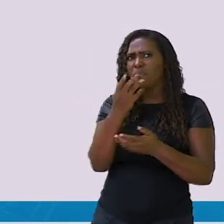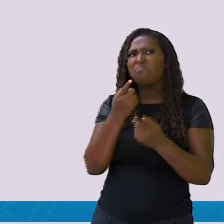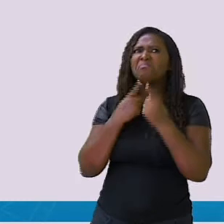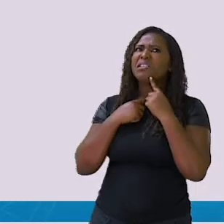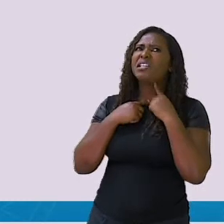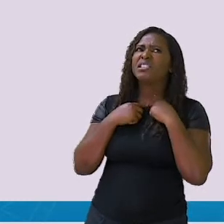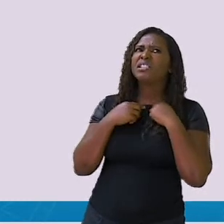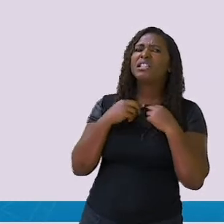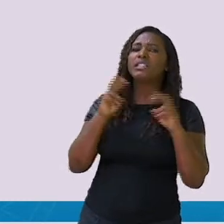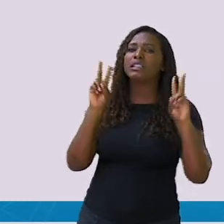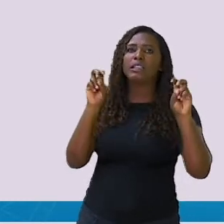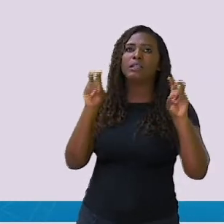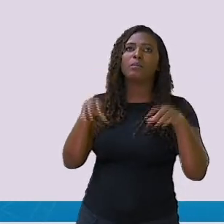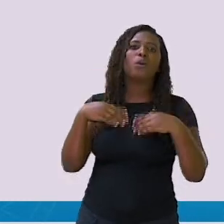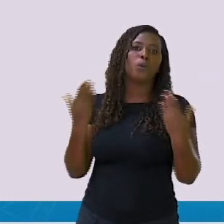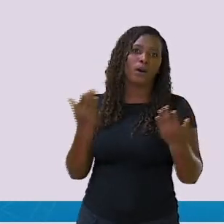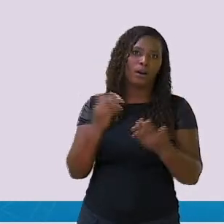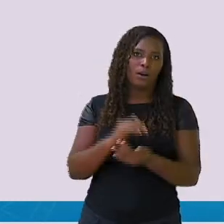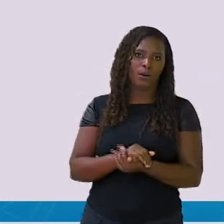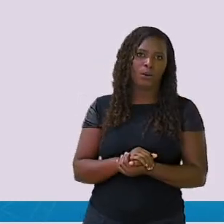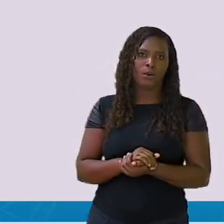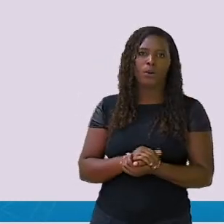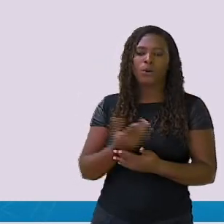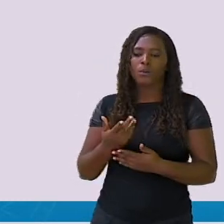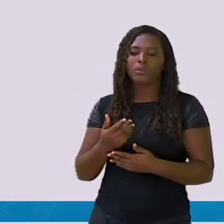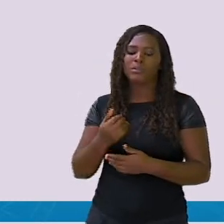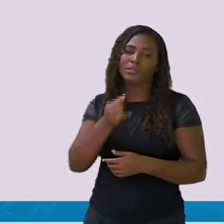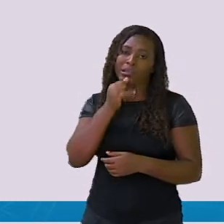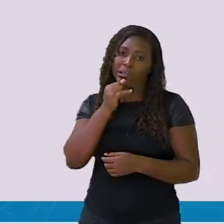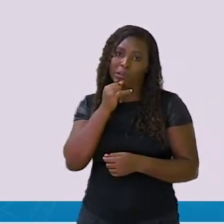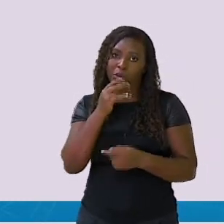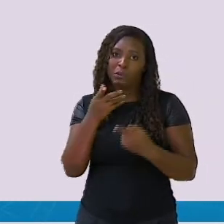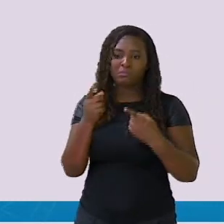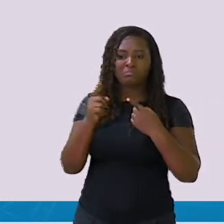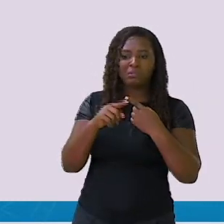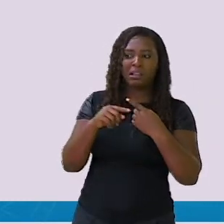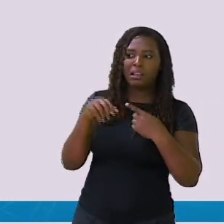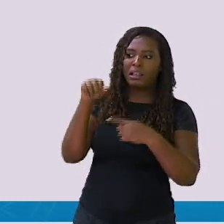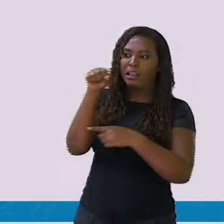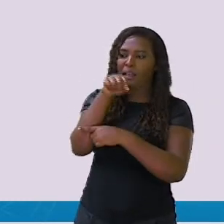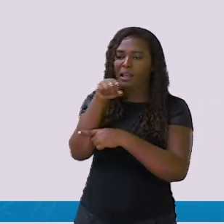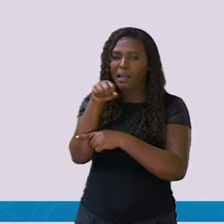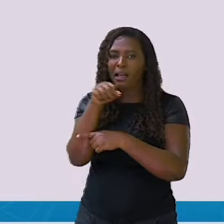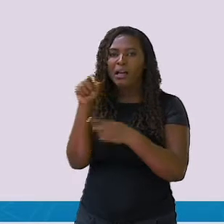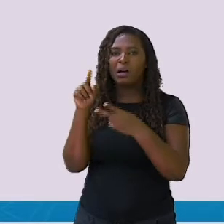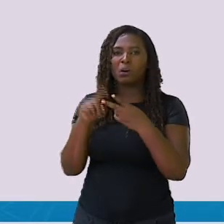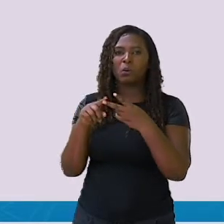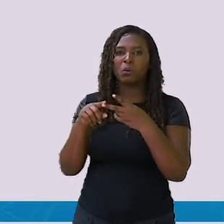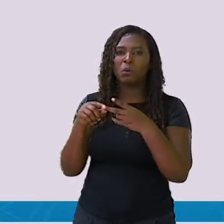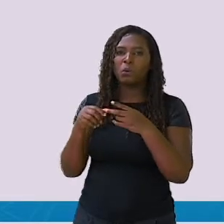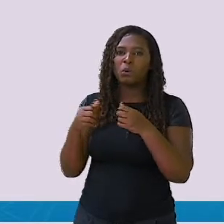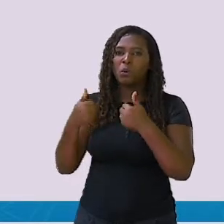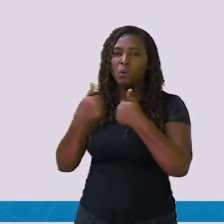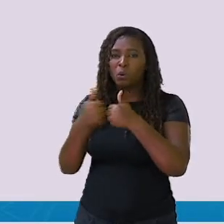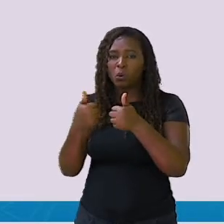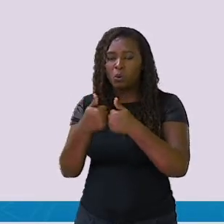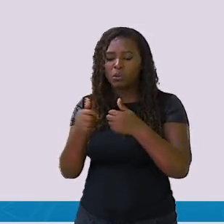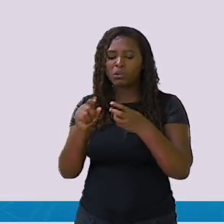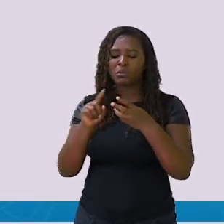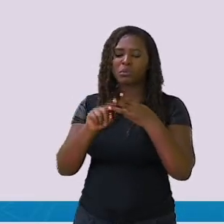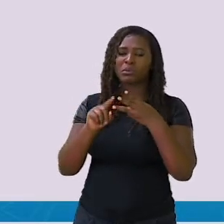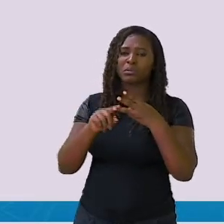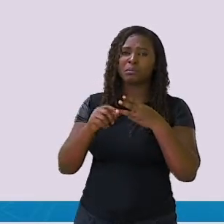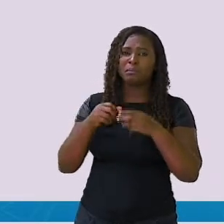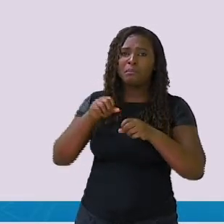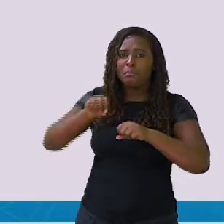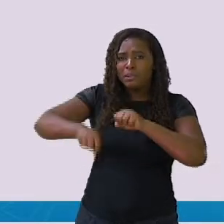falar quais são, então a gente tem carro, ônibus, bicicleta, isso é um meio de transporte, né? É uma